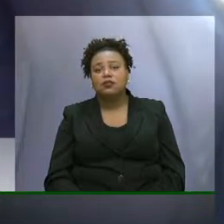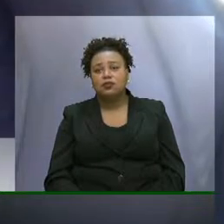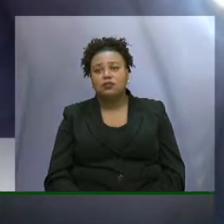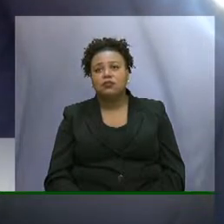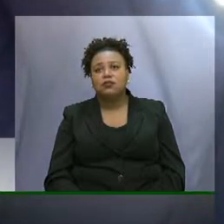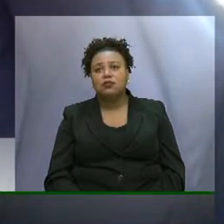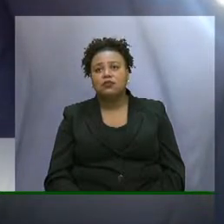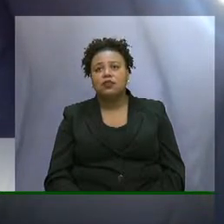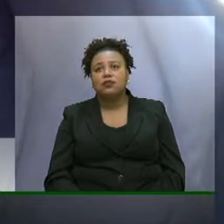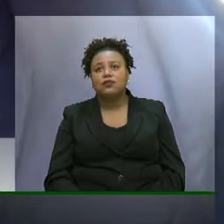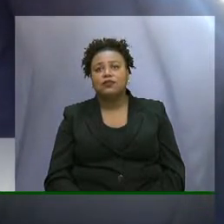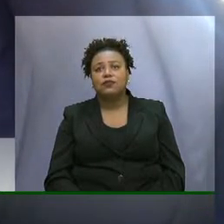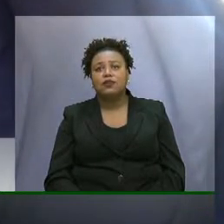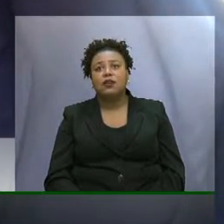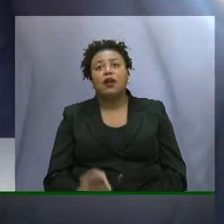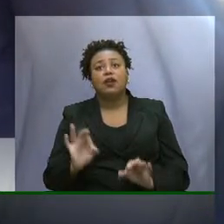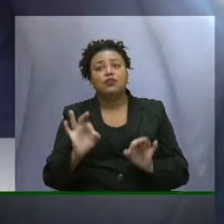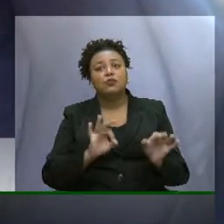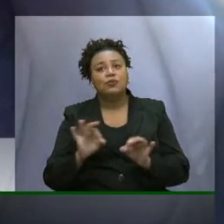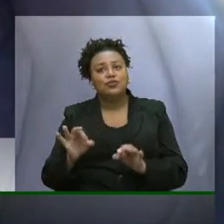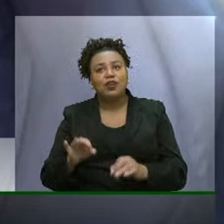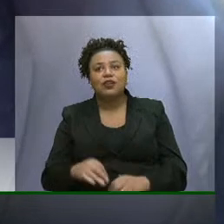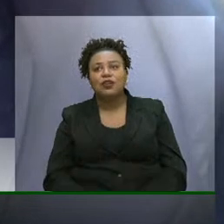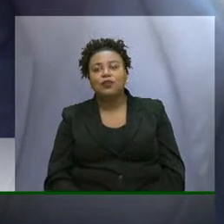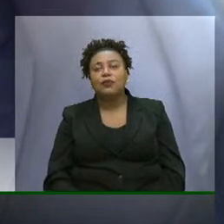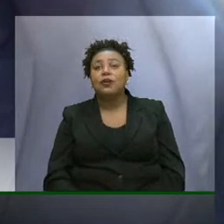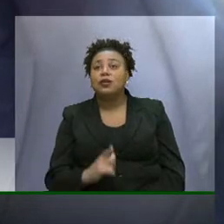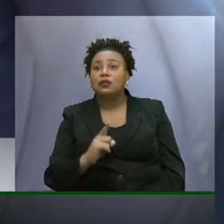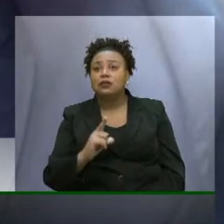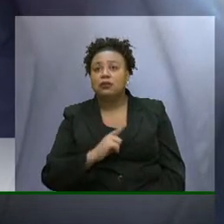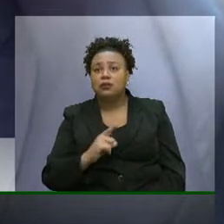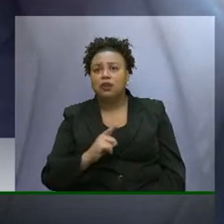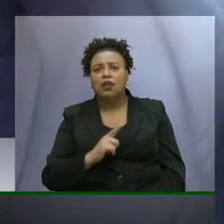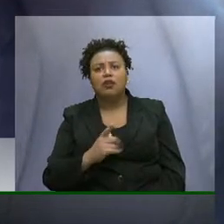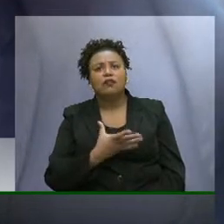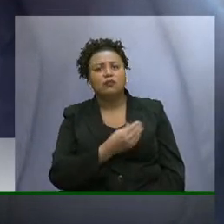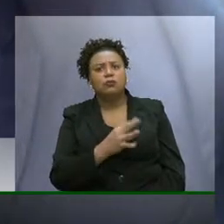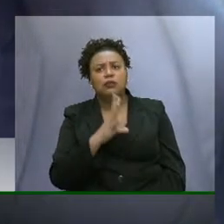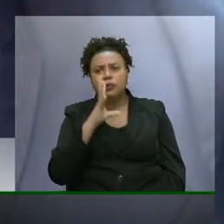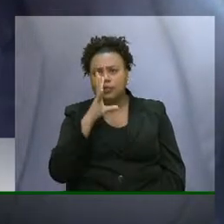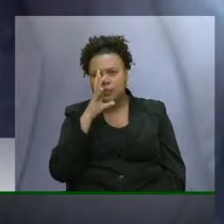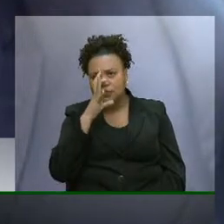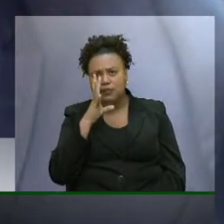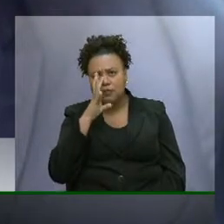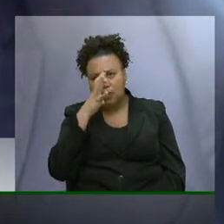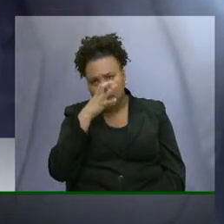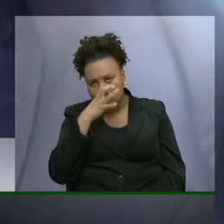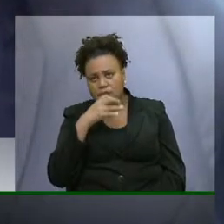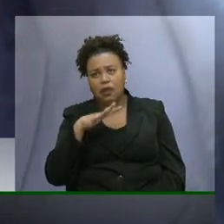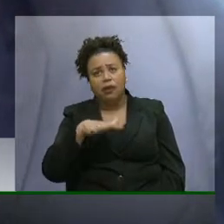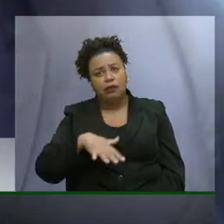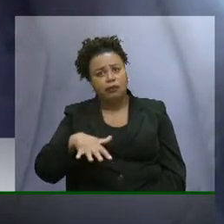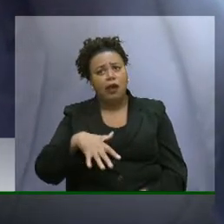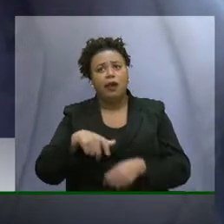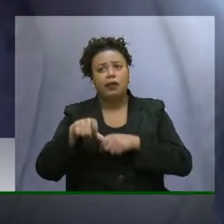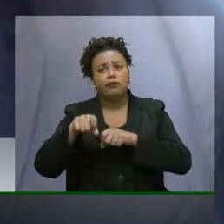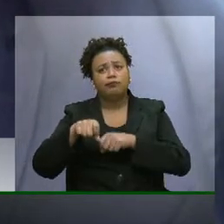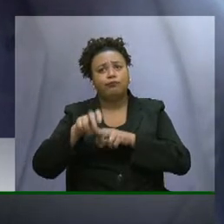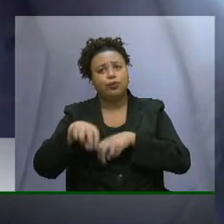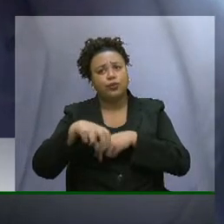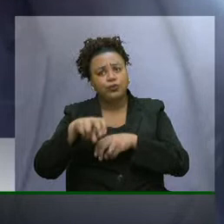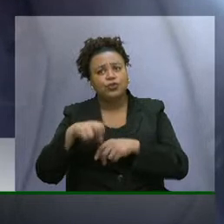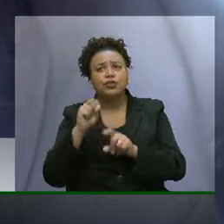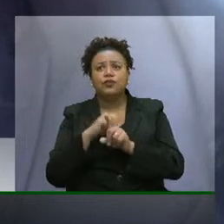retroceder em relação a um projeto que teve ampla resistência do setor produtivo,